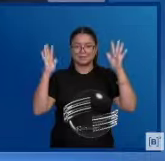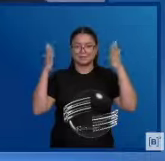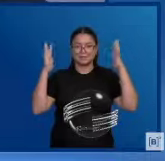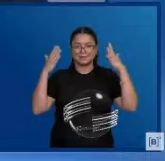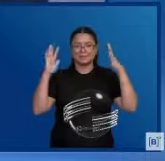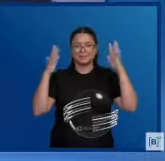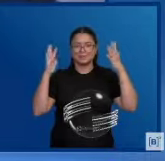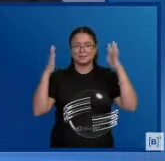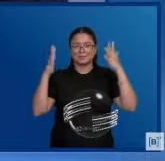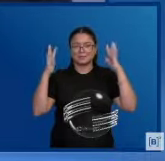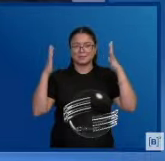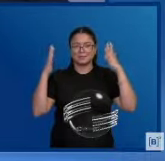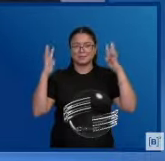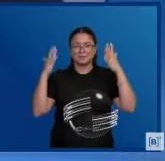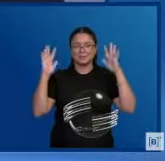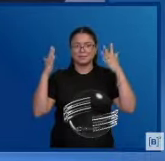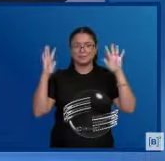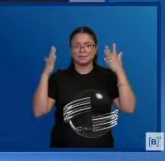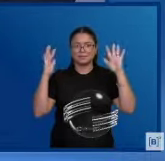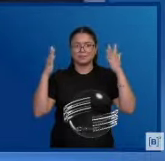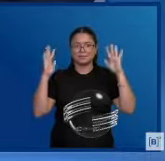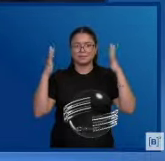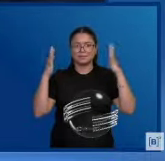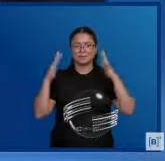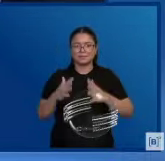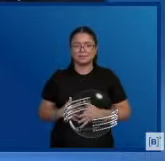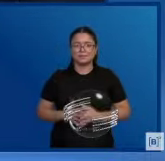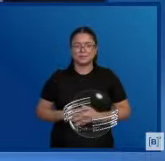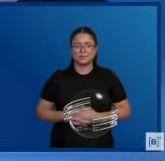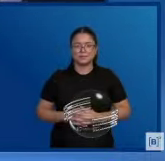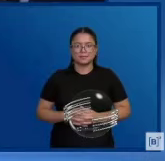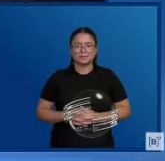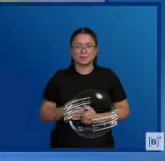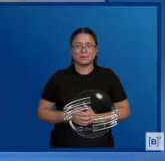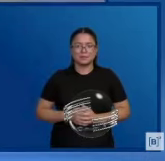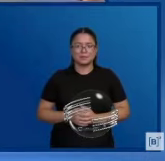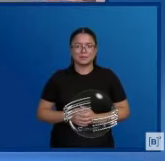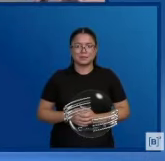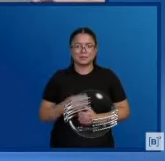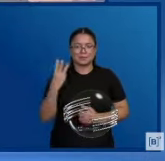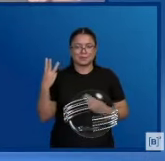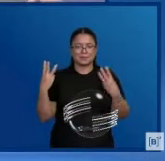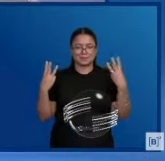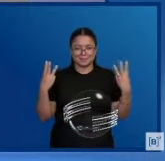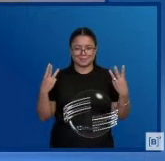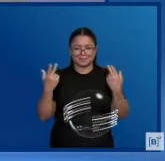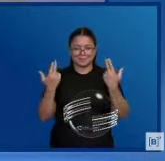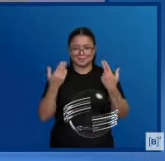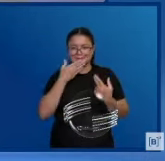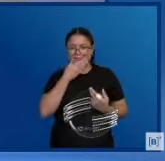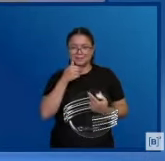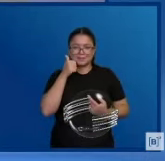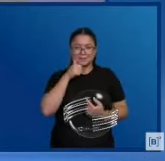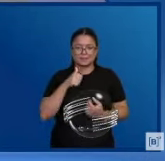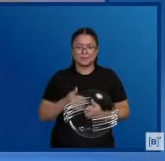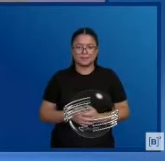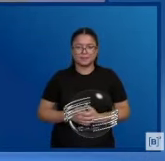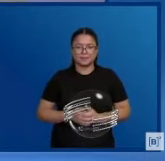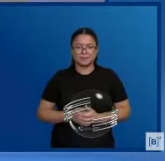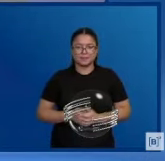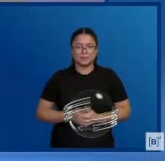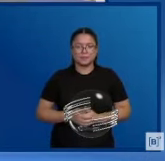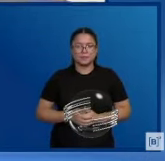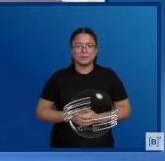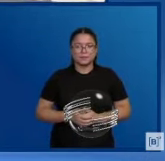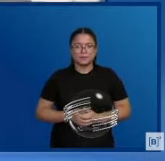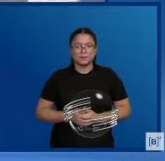será responsável, né, que arrematou o serviço para os próximos 30 anos, serviço de água e esgoto no estado do Piauí. E